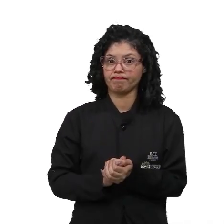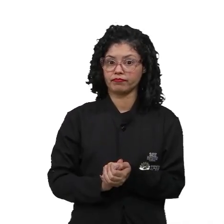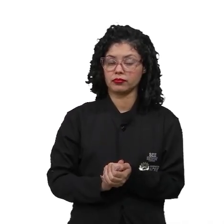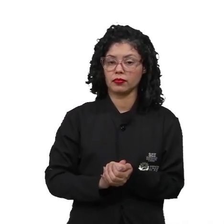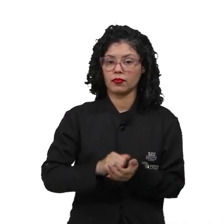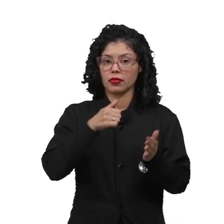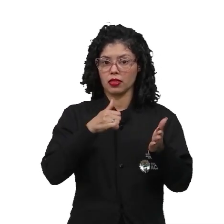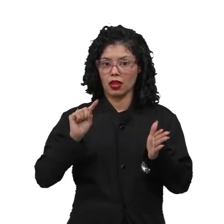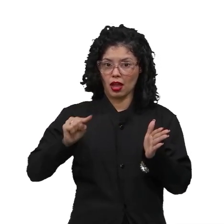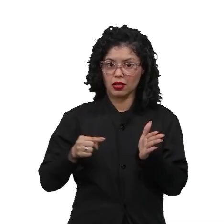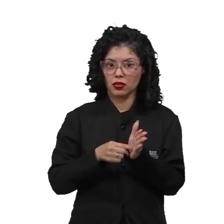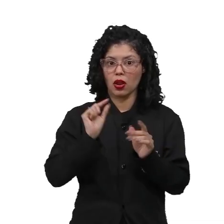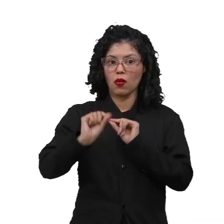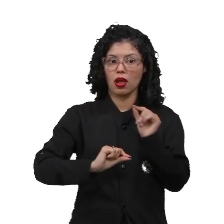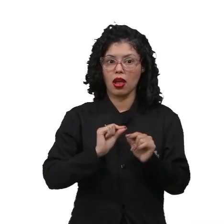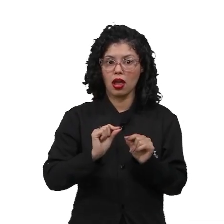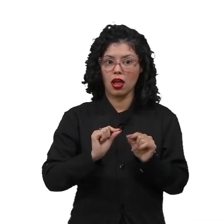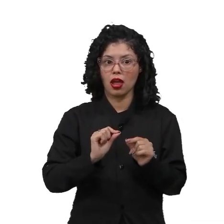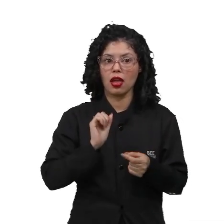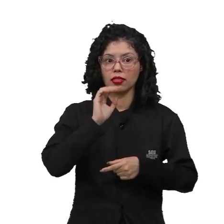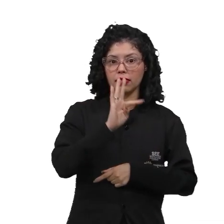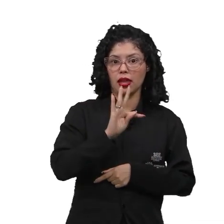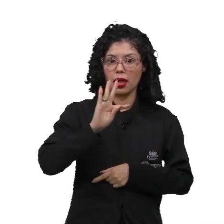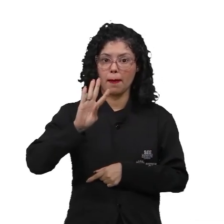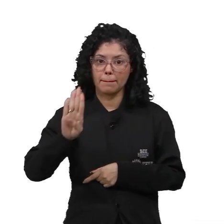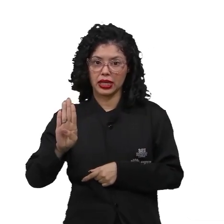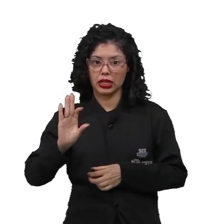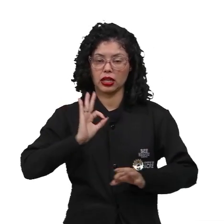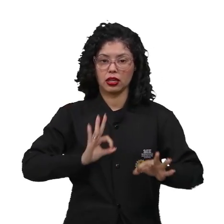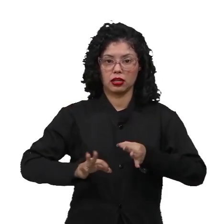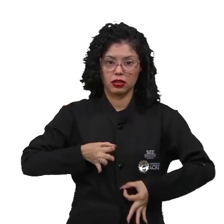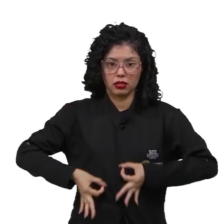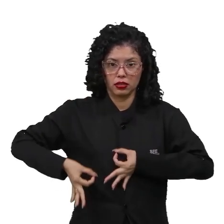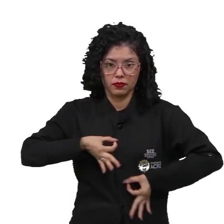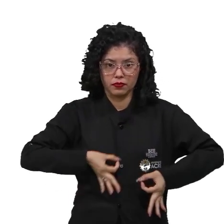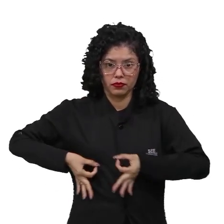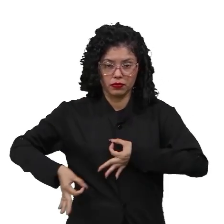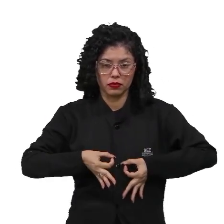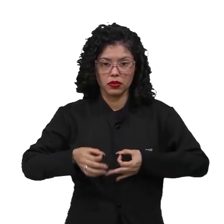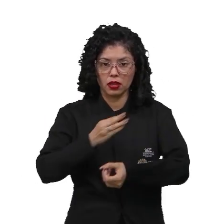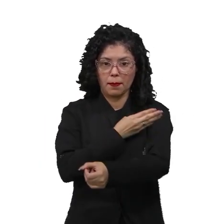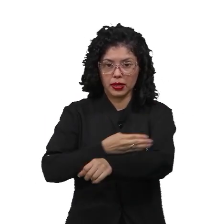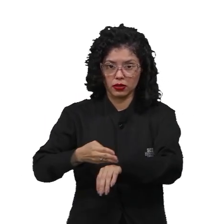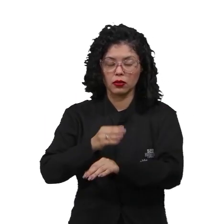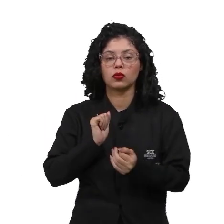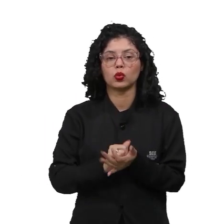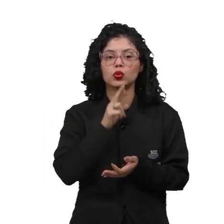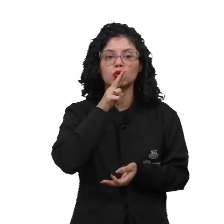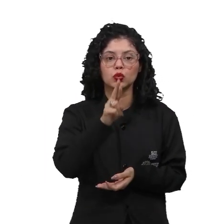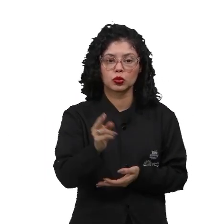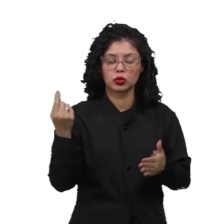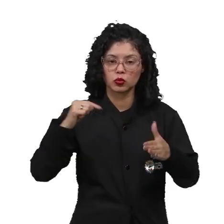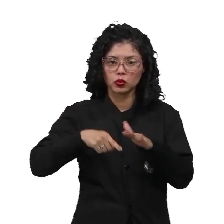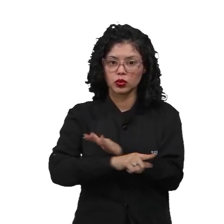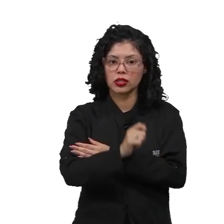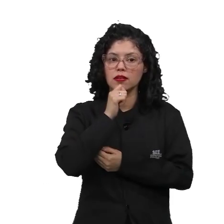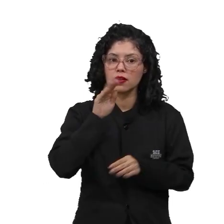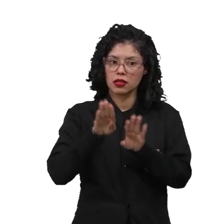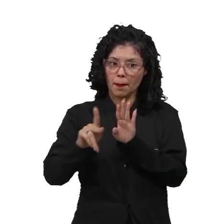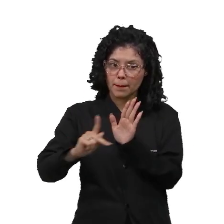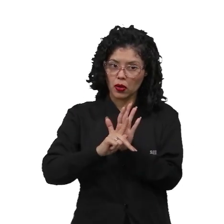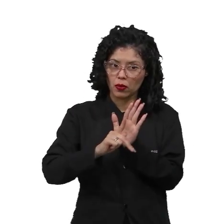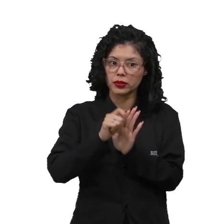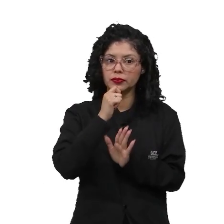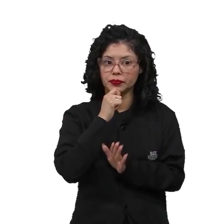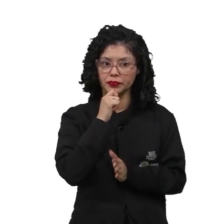Os linfócitos T e o linfócito B. Então, eles vão gerar ali uma resposta, né, para esse invasor